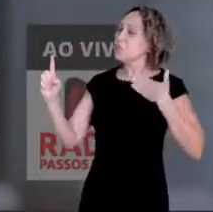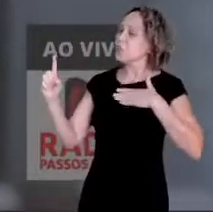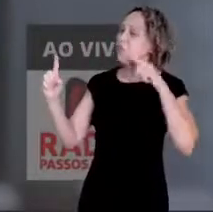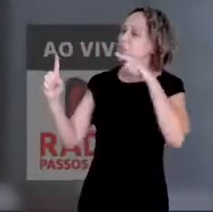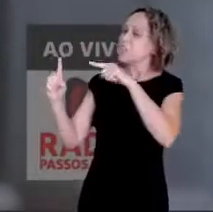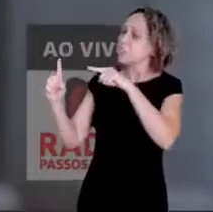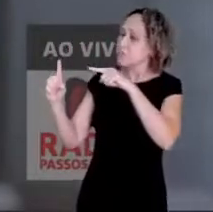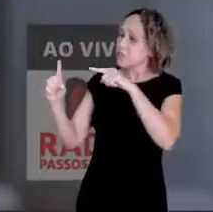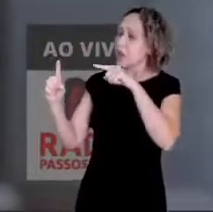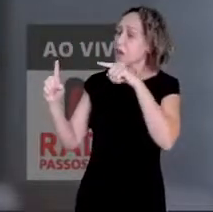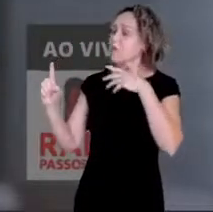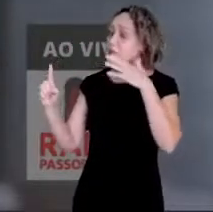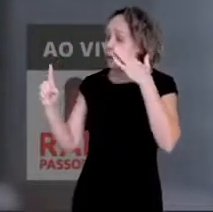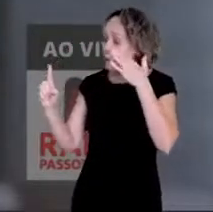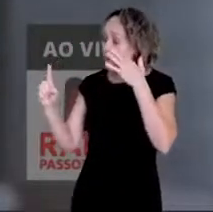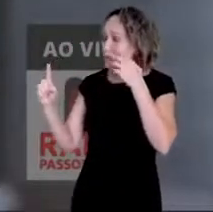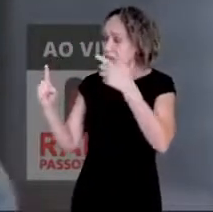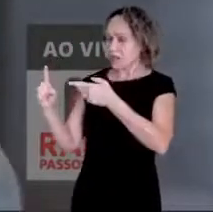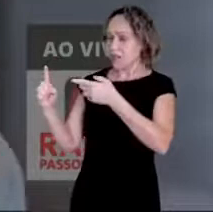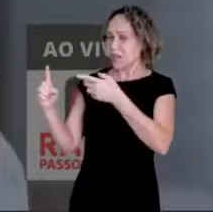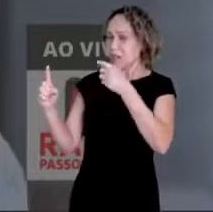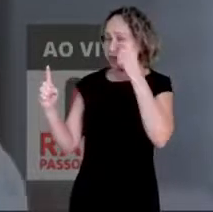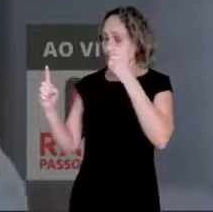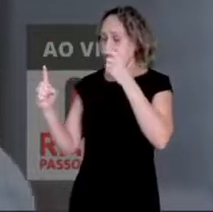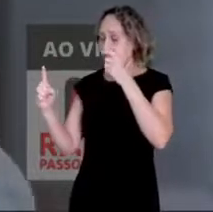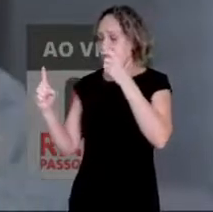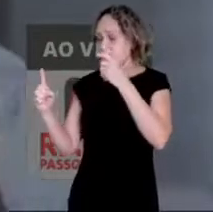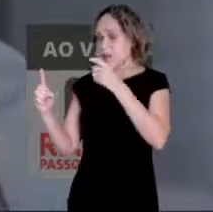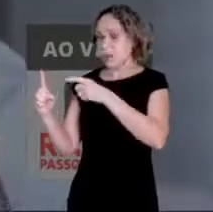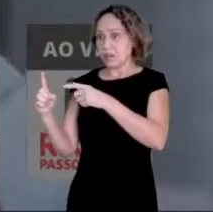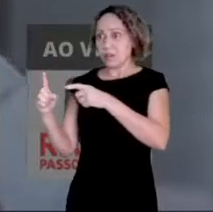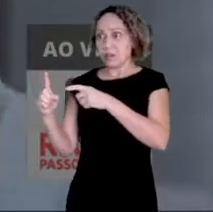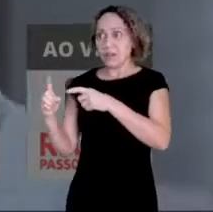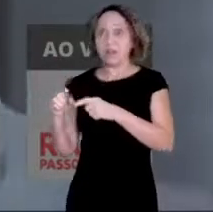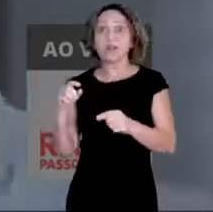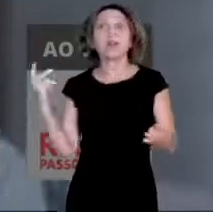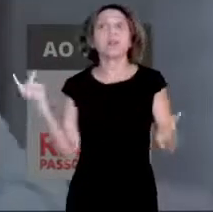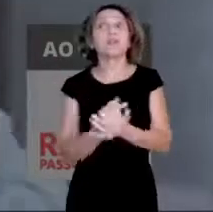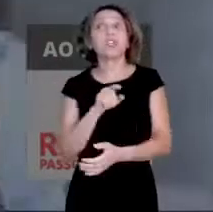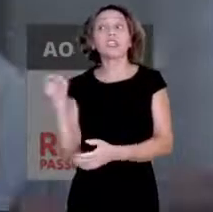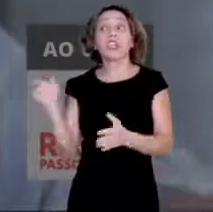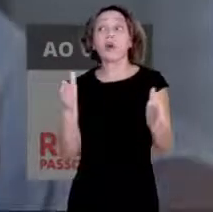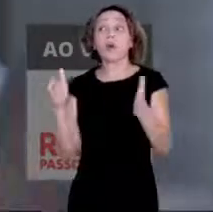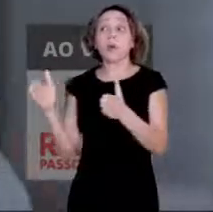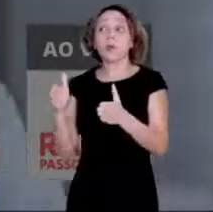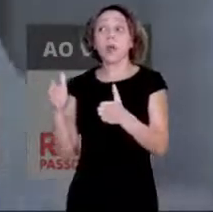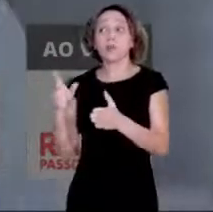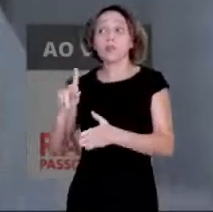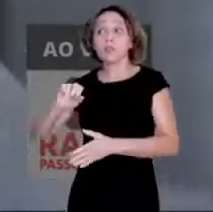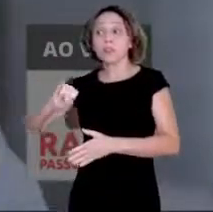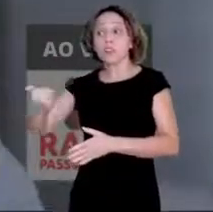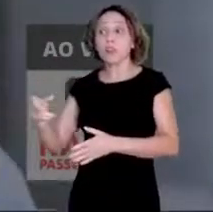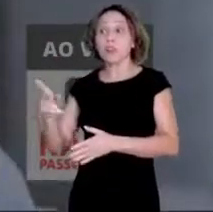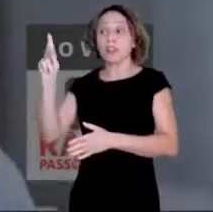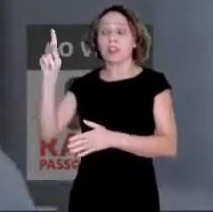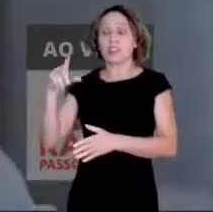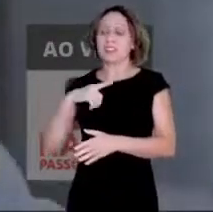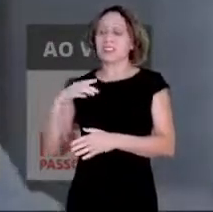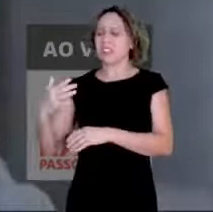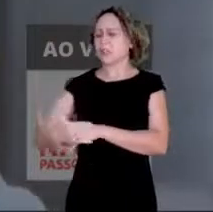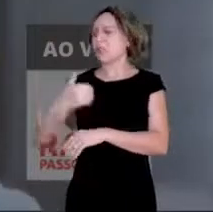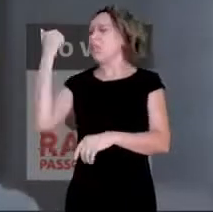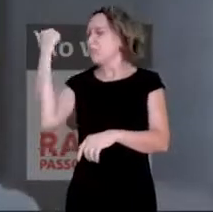sociedade, toda vez que tem um governo que está pensando em melhorar a vida do povo, aparece a desgraça de um golpe. É sempre